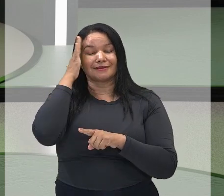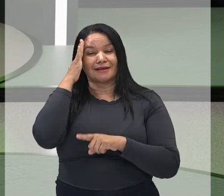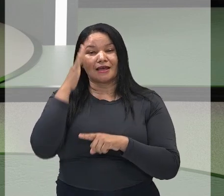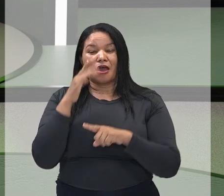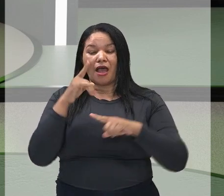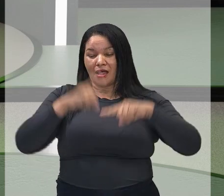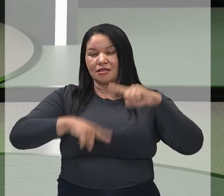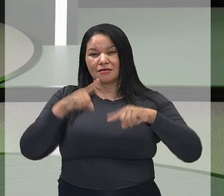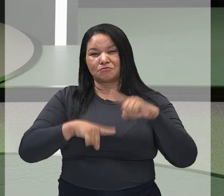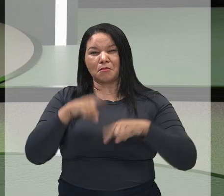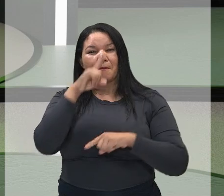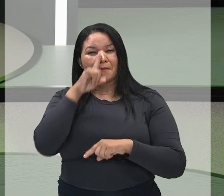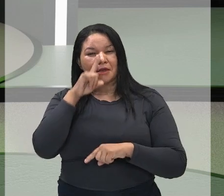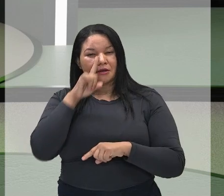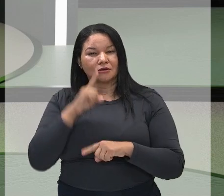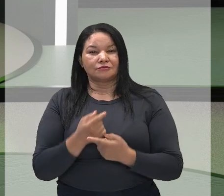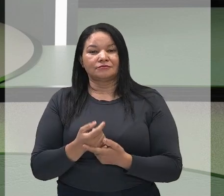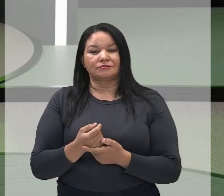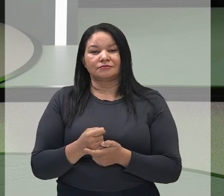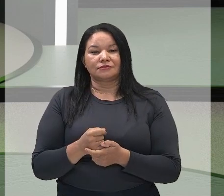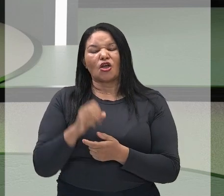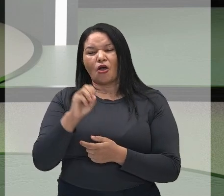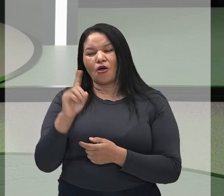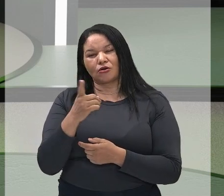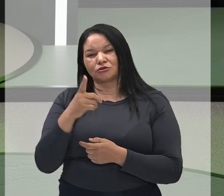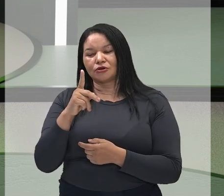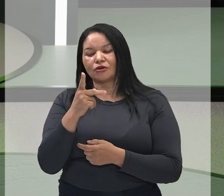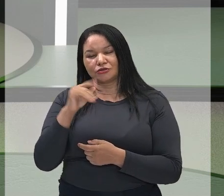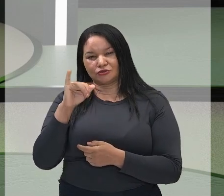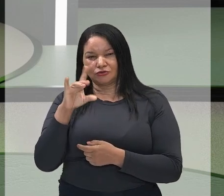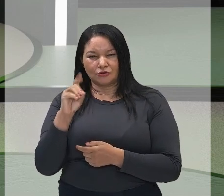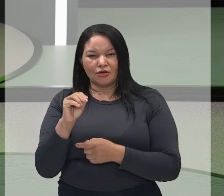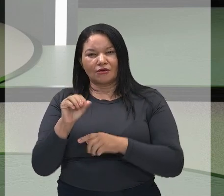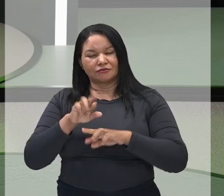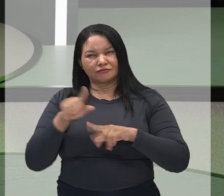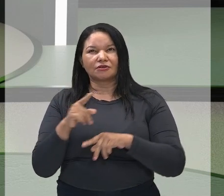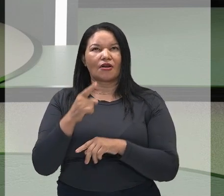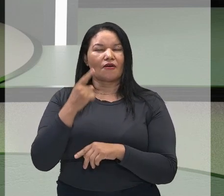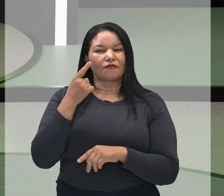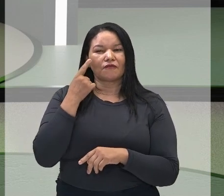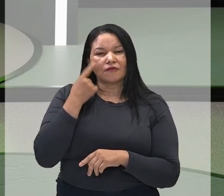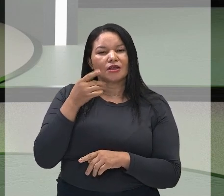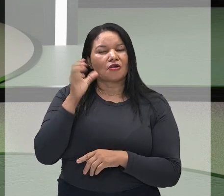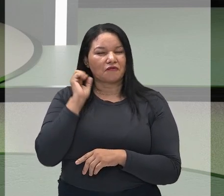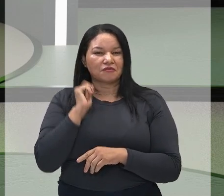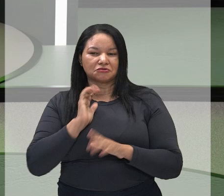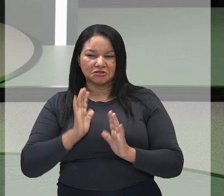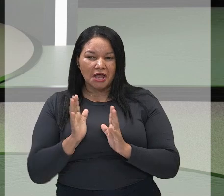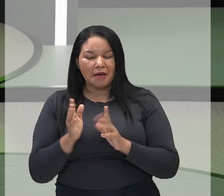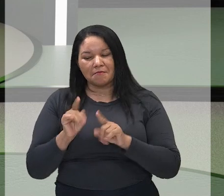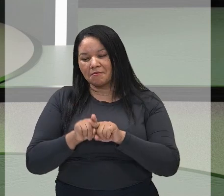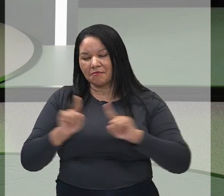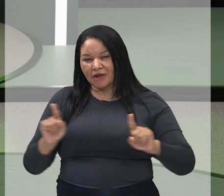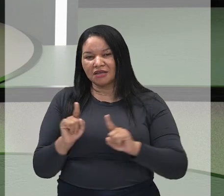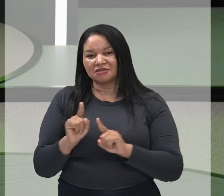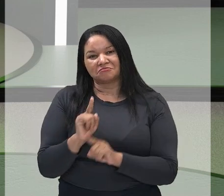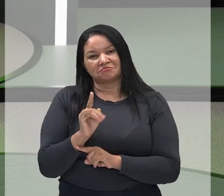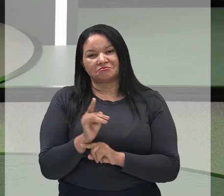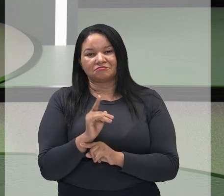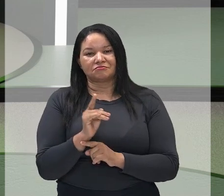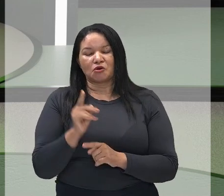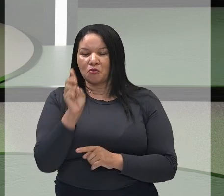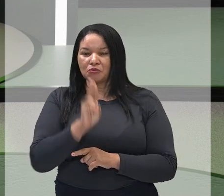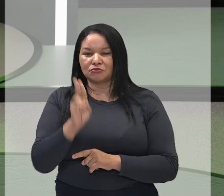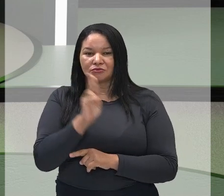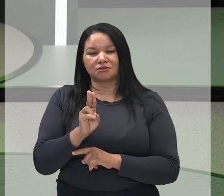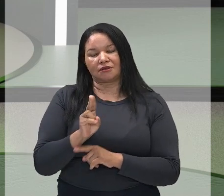perigosos, Óxidos a gente nem sabe tanto, a gente ouve falar de elementos que têm essa palavrinha aí pelo meio, tá? Sais, a